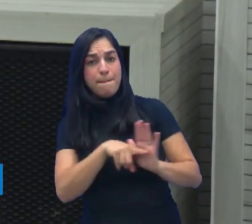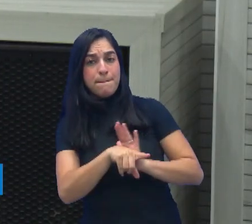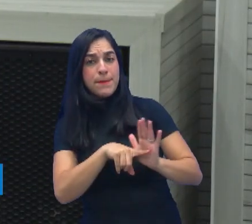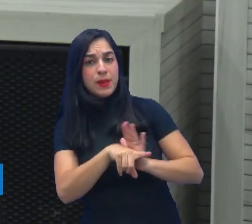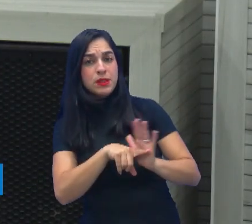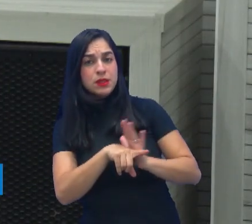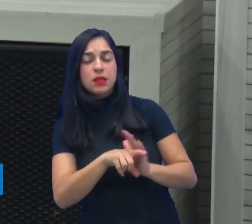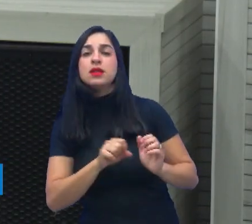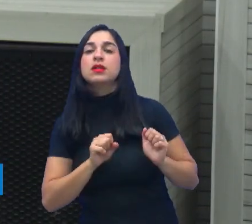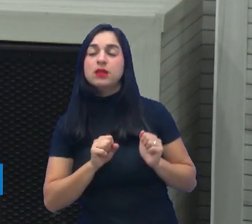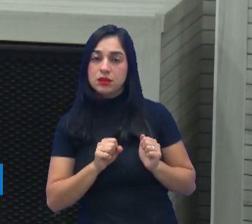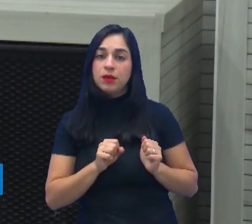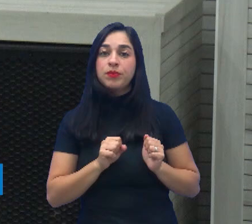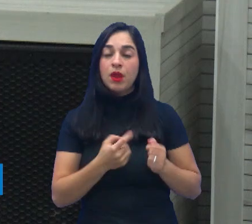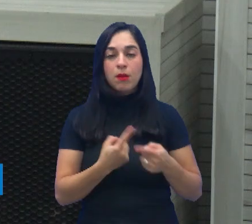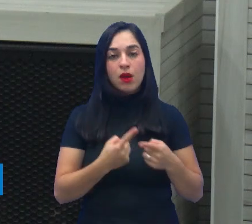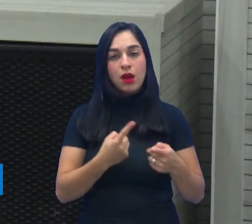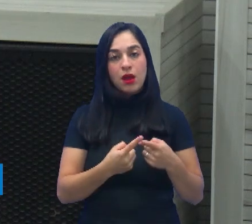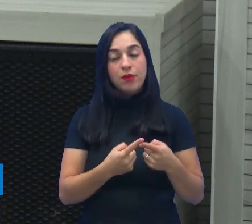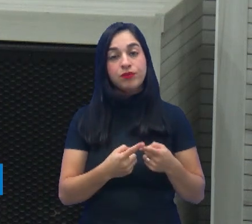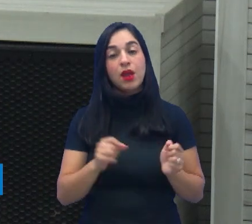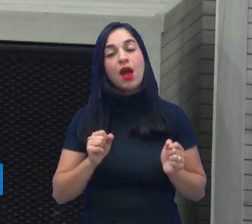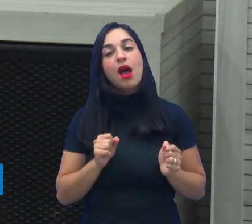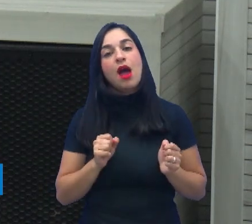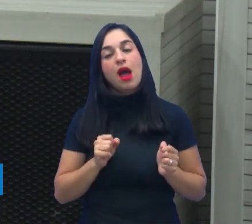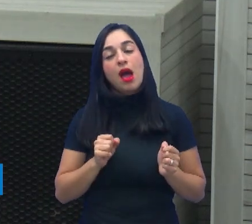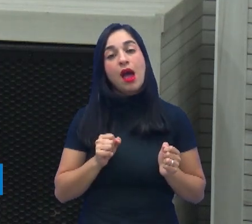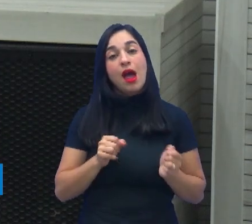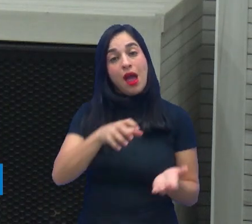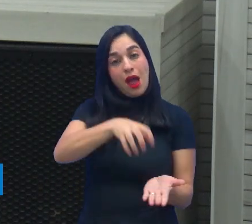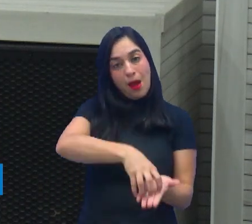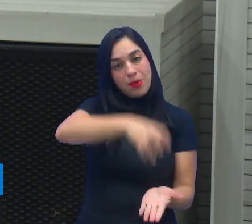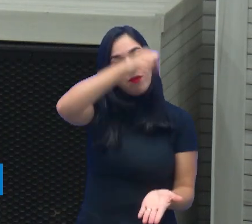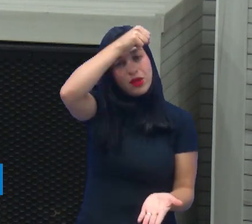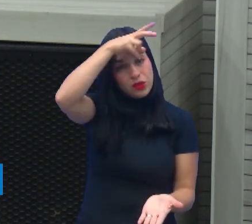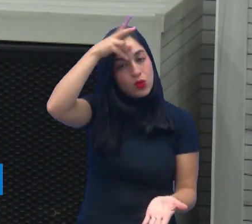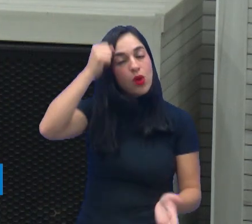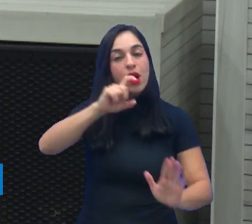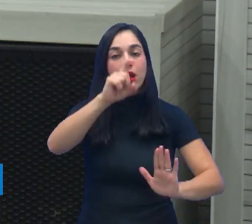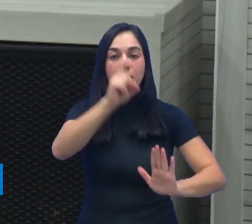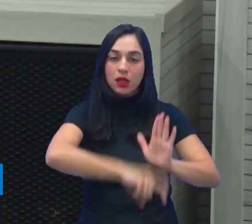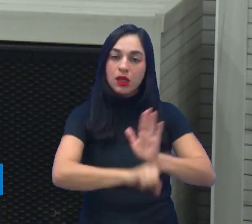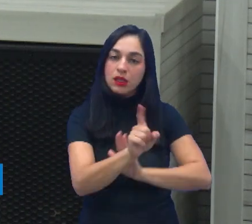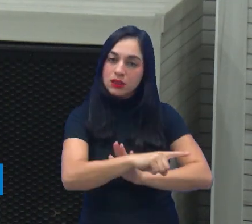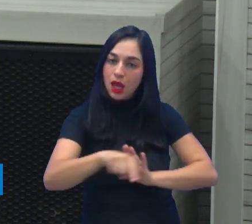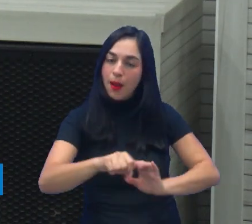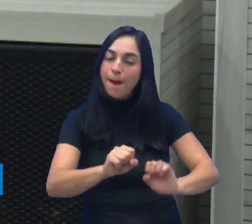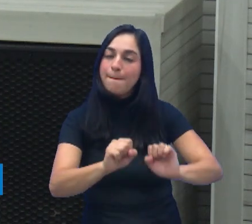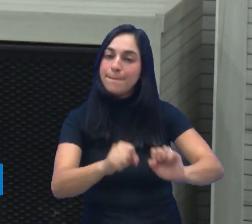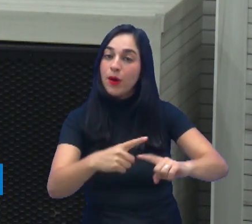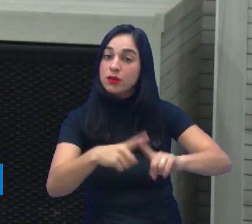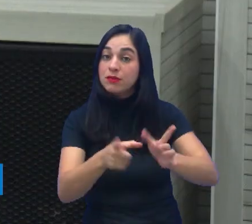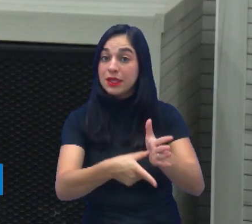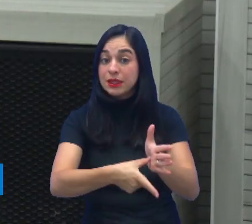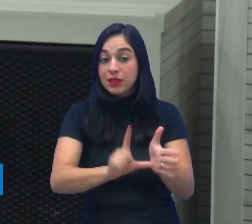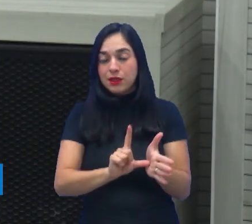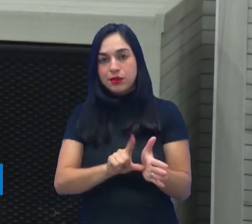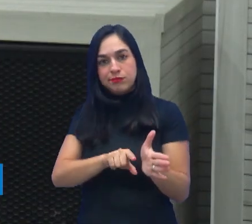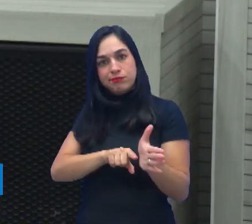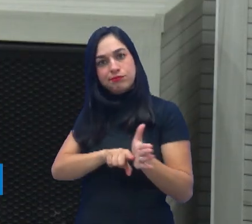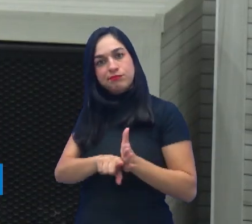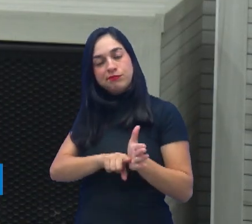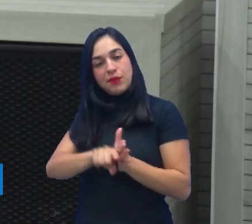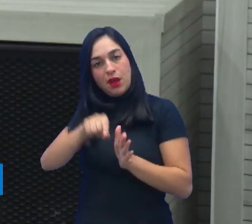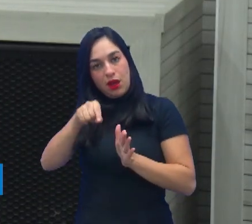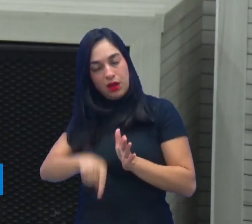que a prefeitura tenha o poder de dar isenção, mas que passe pelo plenário da casa. O plenário é soberano e ele tem que